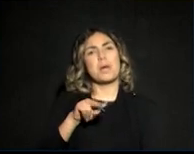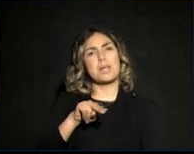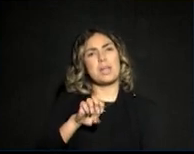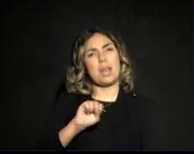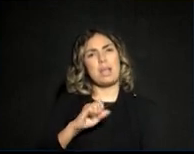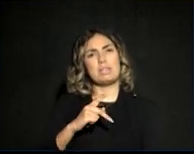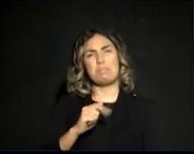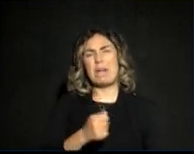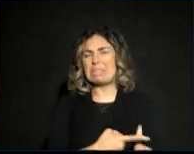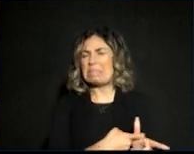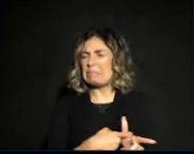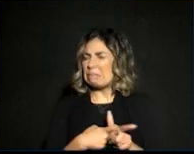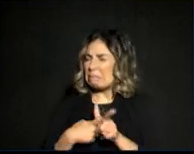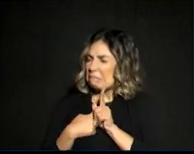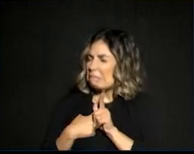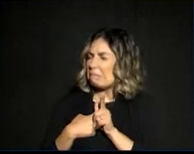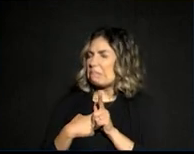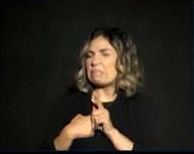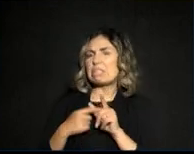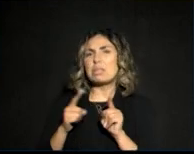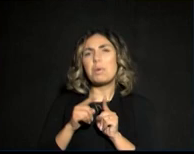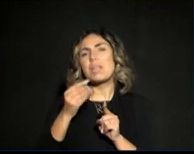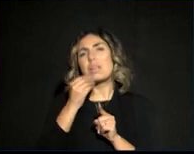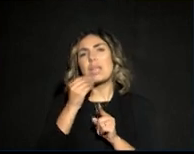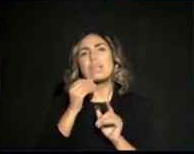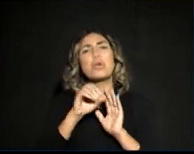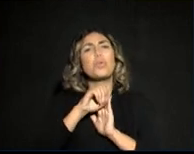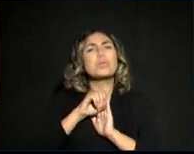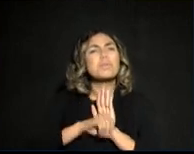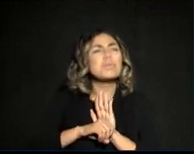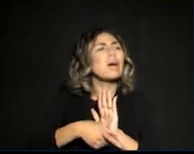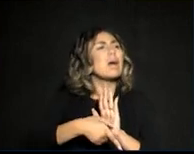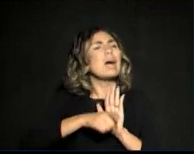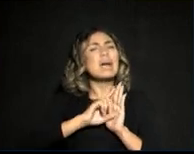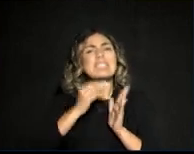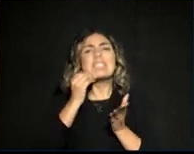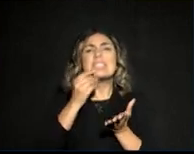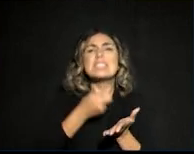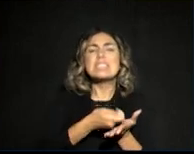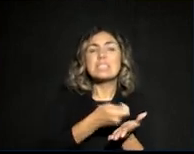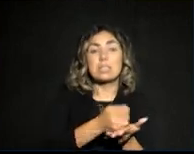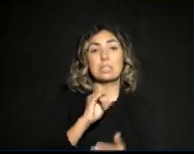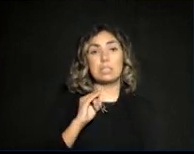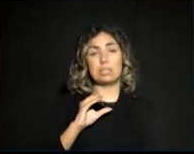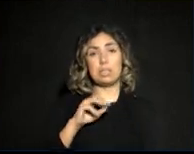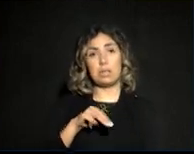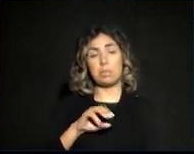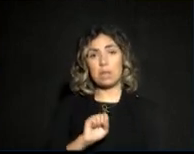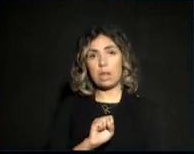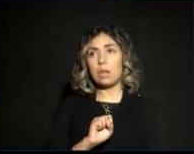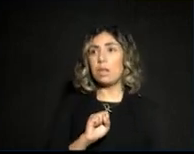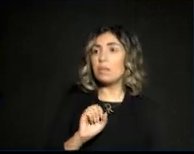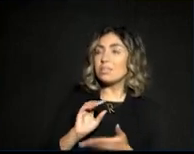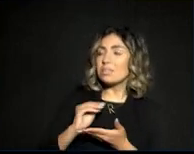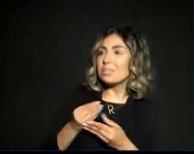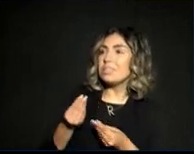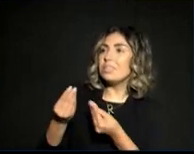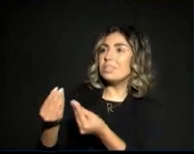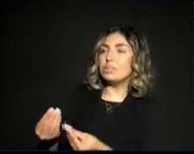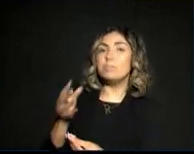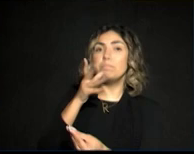é para os gestores públicos faziam aro antecipação de receitas orçamentárias nessa entregar o seu sms dali dois anos